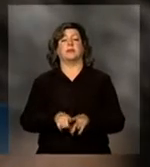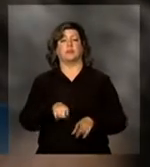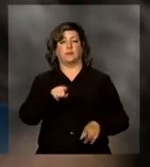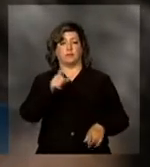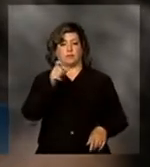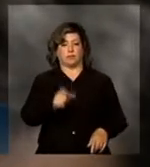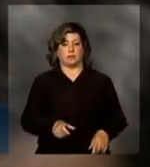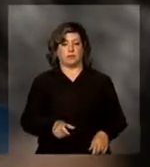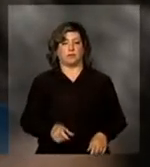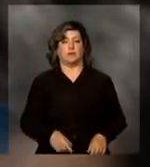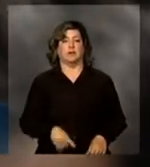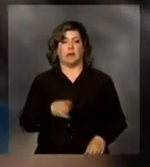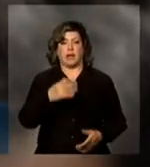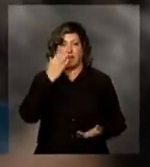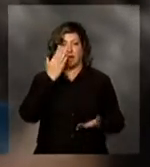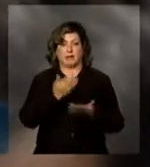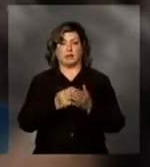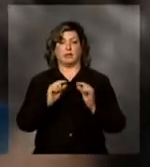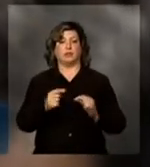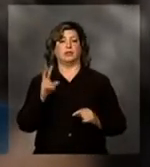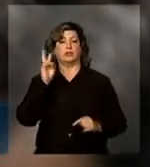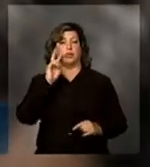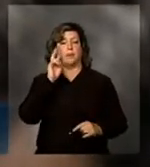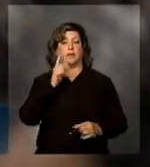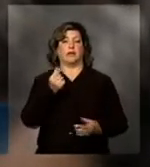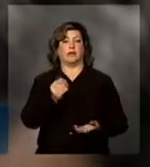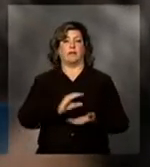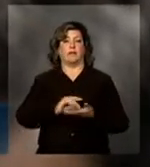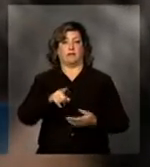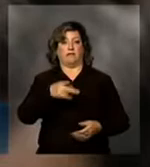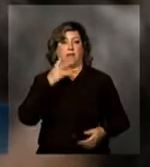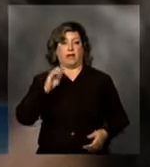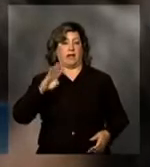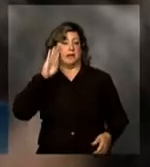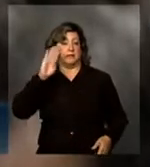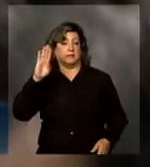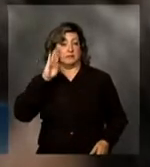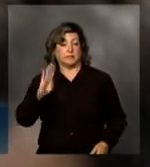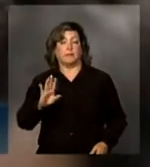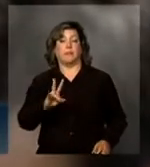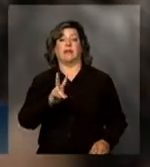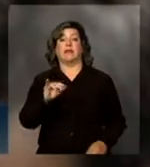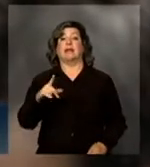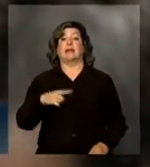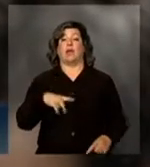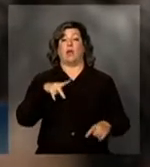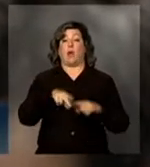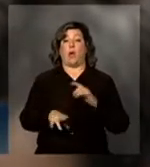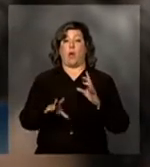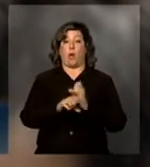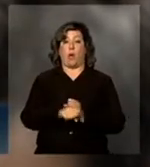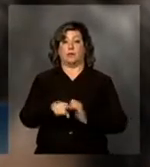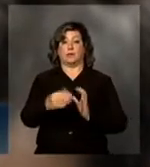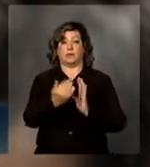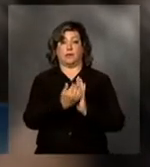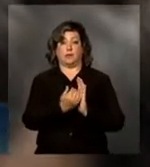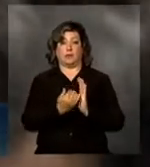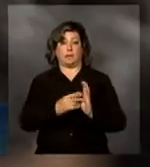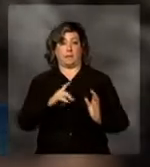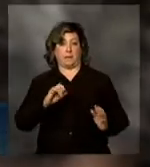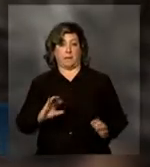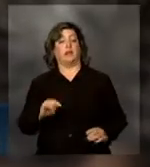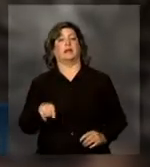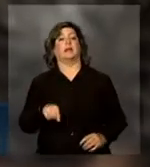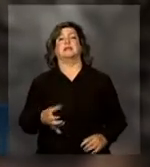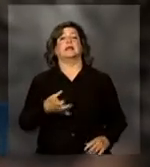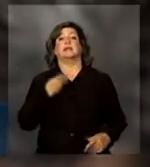Outra pergunta, que é sobre essa questão dos investimentos, que o senhor disse que é prioridade. De emenda, né? Isso. Mas vai ter um corte aí na programação do PAC. Isso